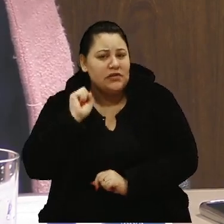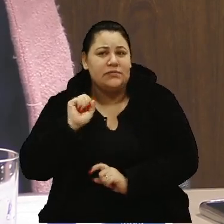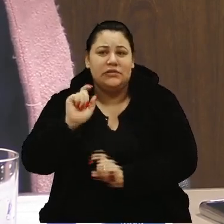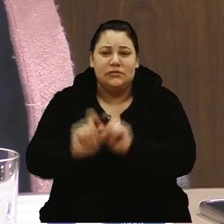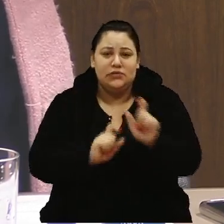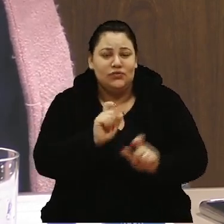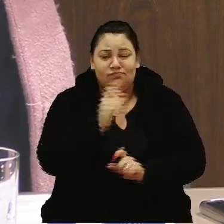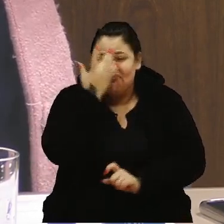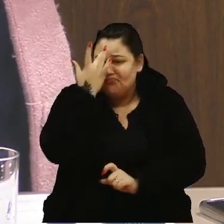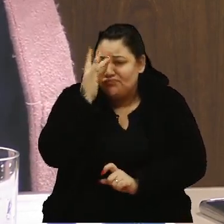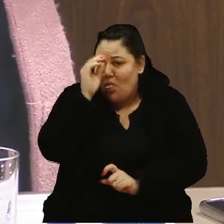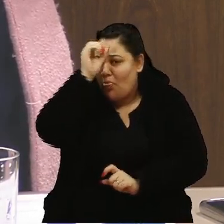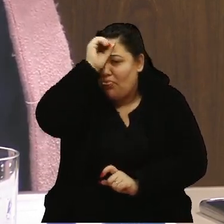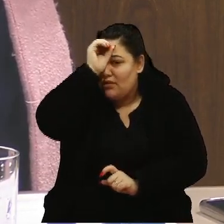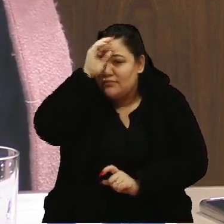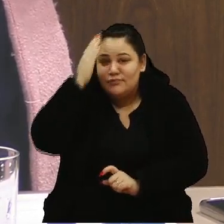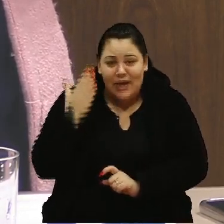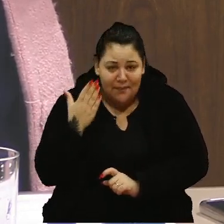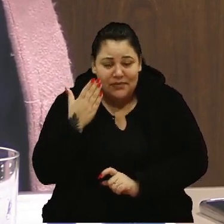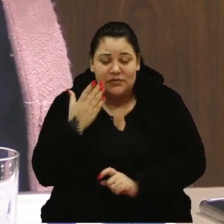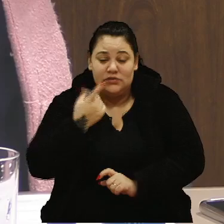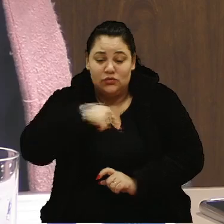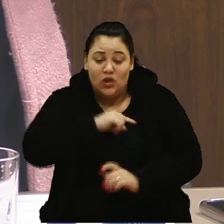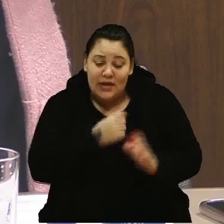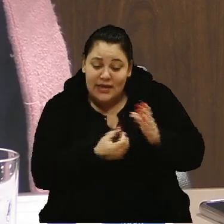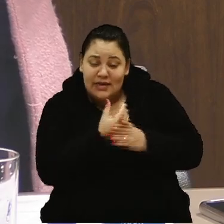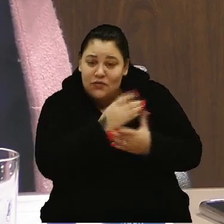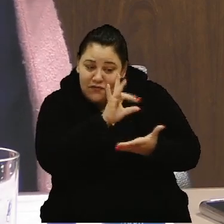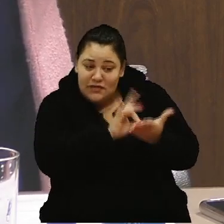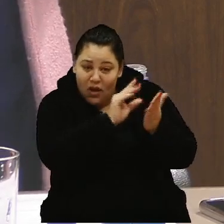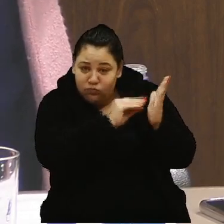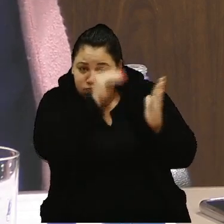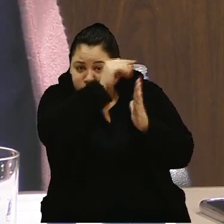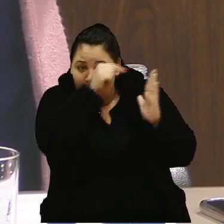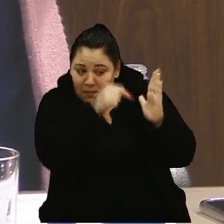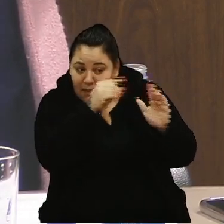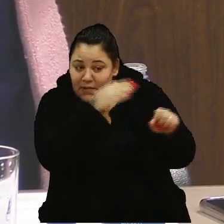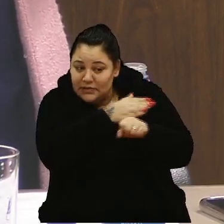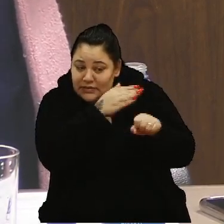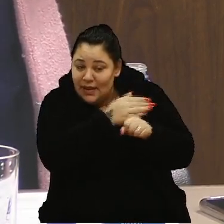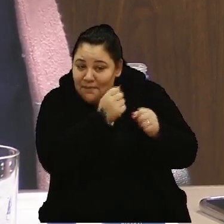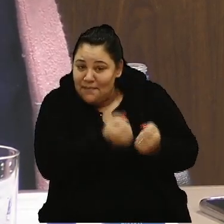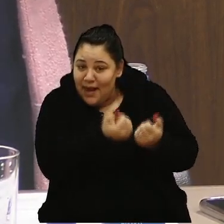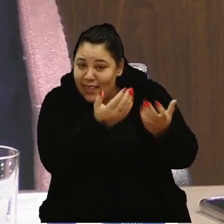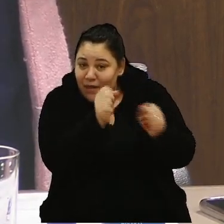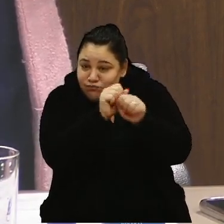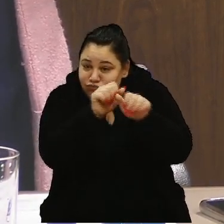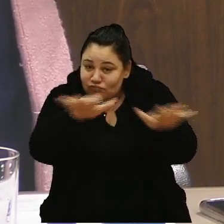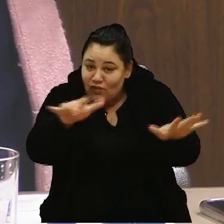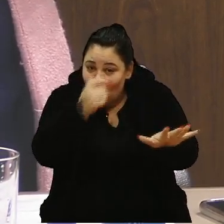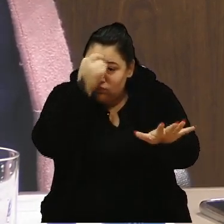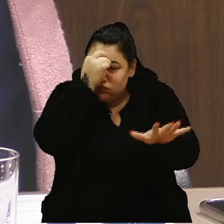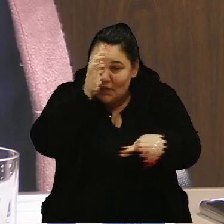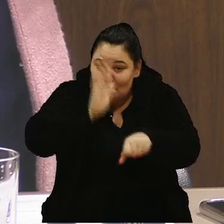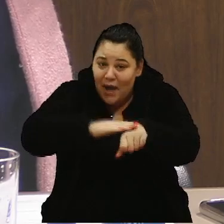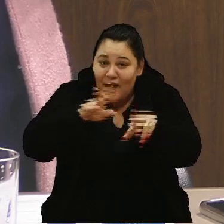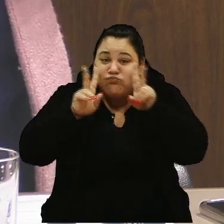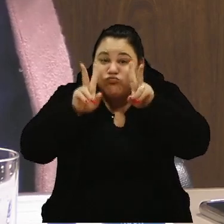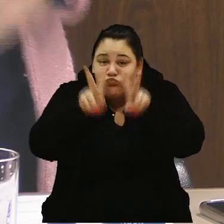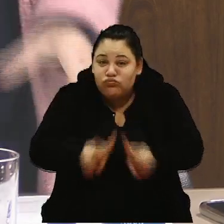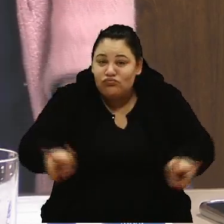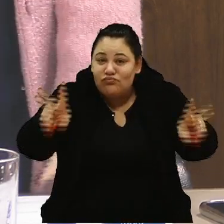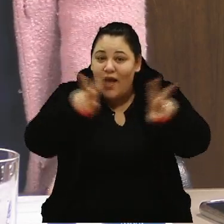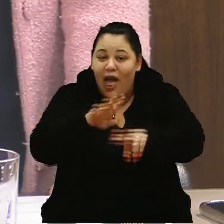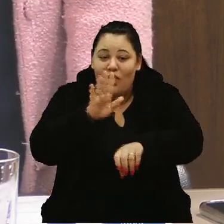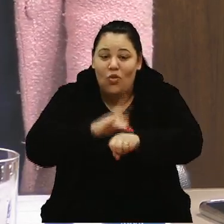nós. Então, quando a gente cria uma data para trazer conscientização, para dar visibilidade, a gente